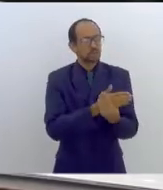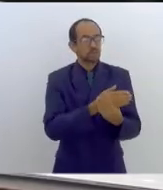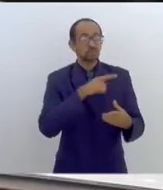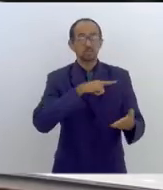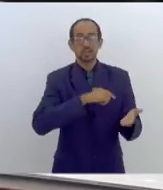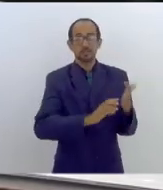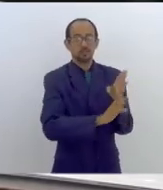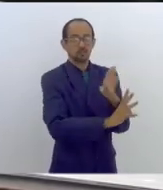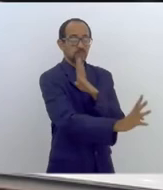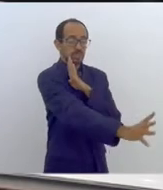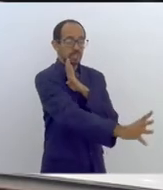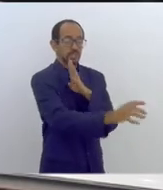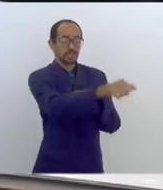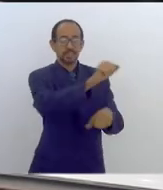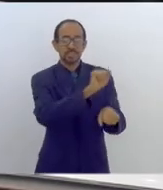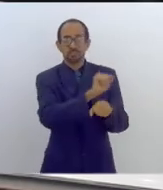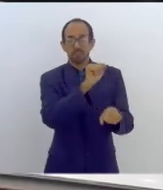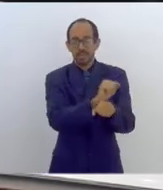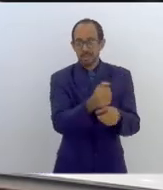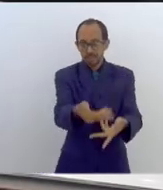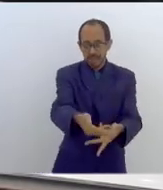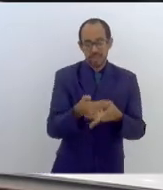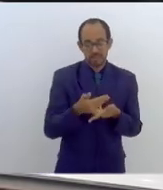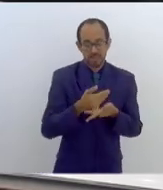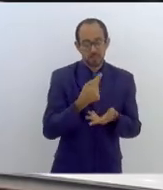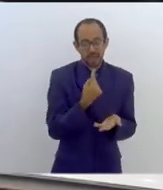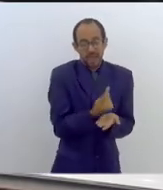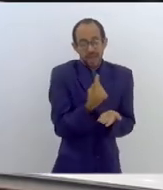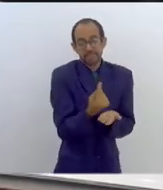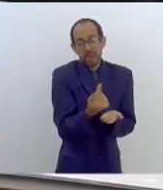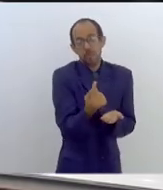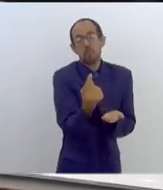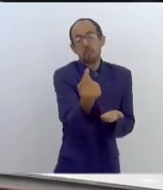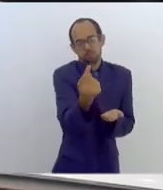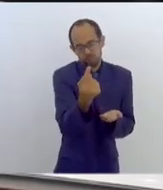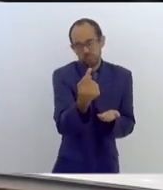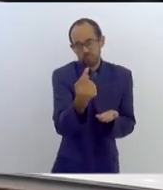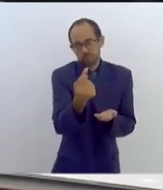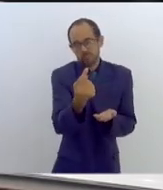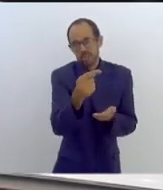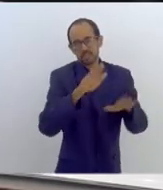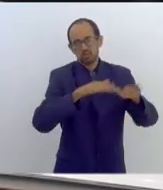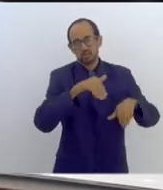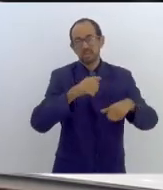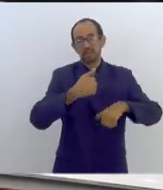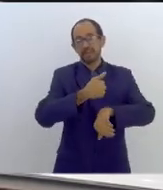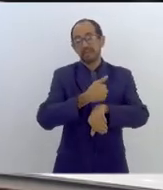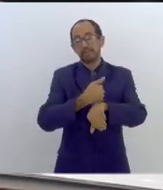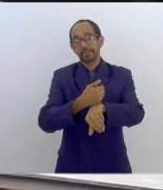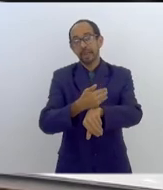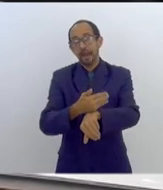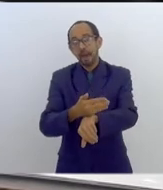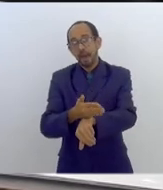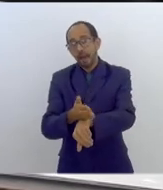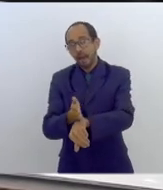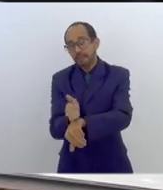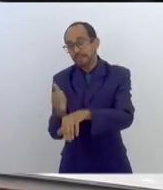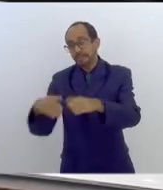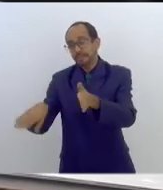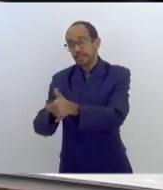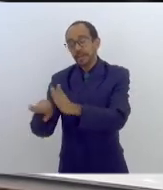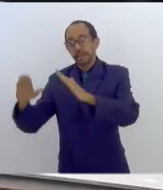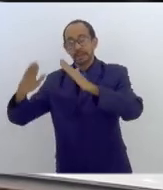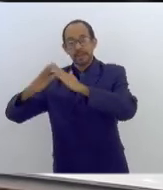gabinete ele esperando recebendo um por um e não ter ele podia sair tarde chegar em casa mais tarde ainda